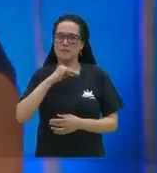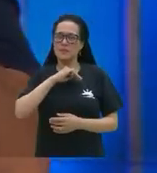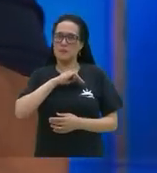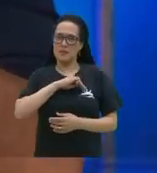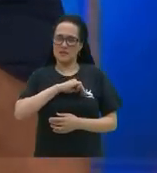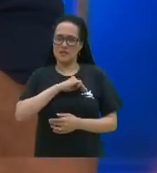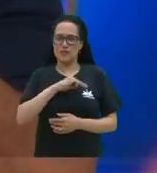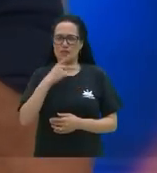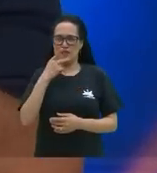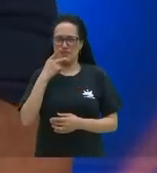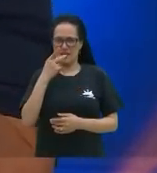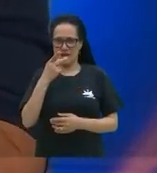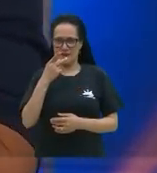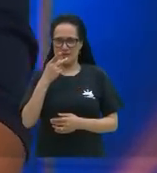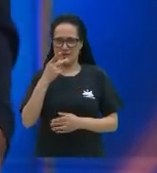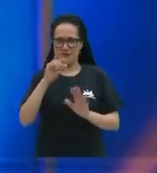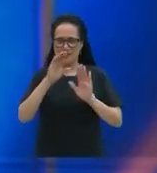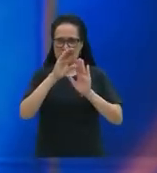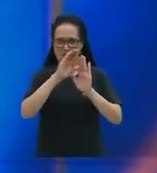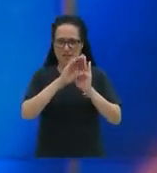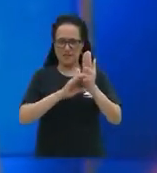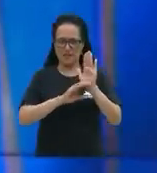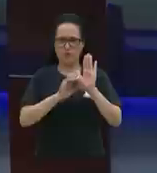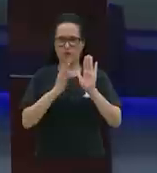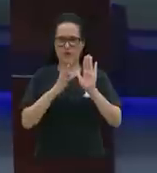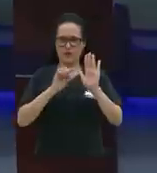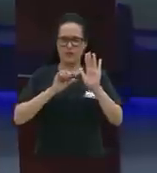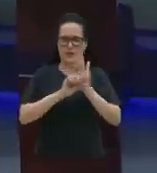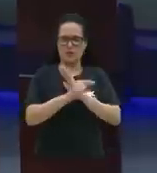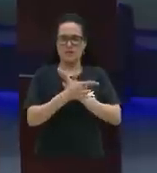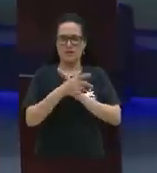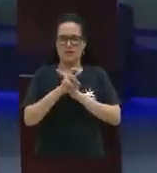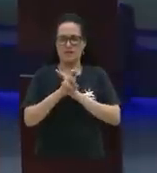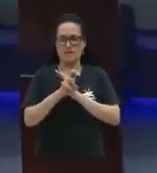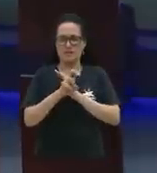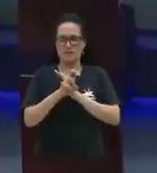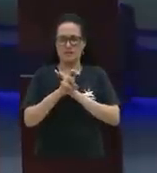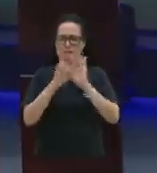que choram, porque serão consolados. Deixa Jesus te consolar.